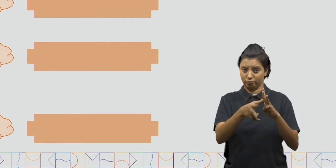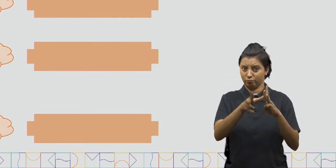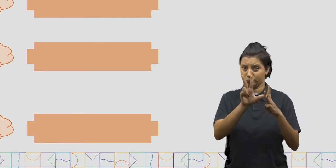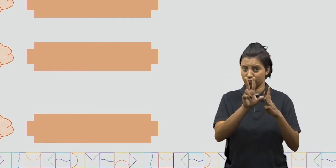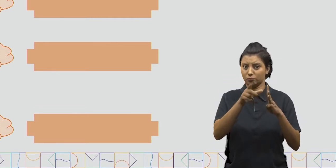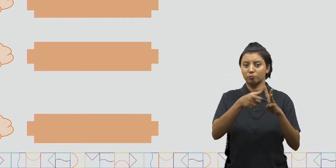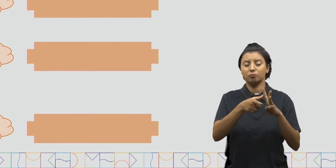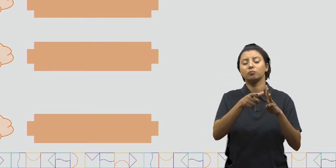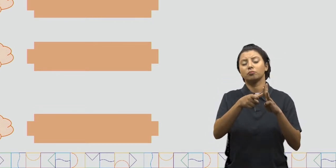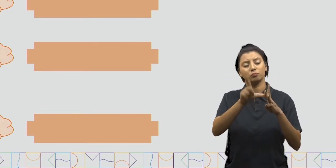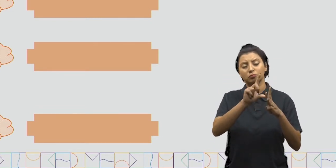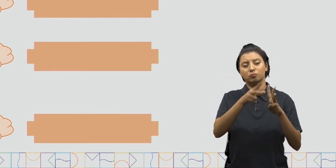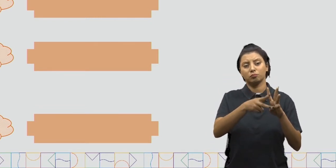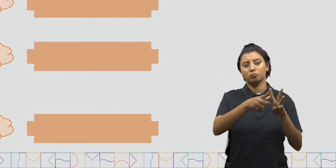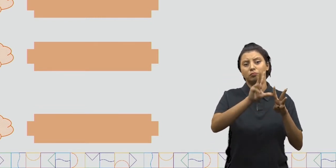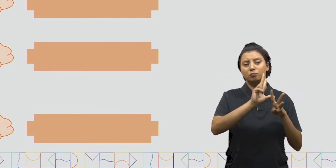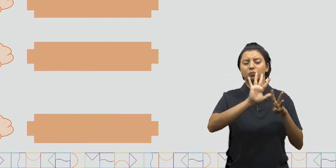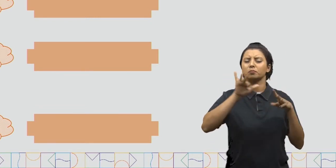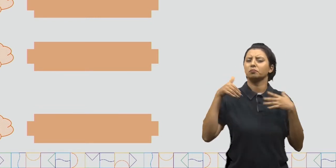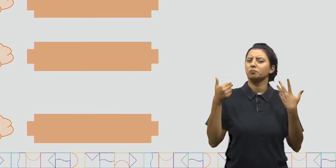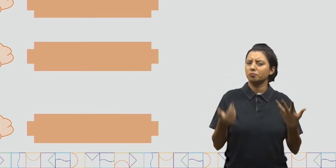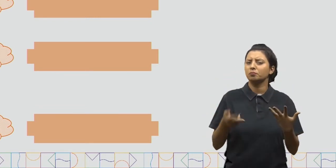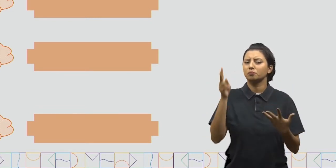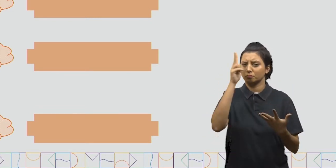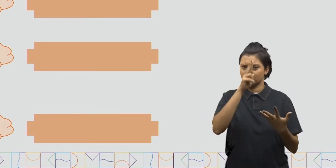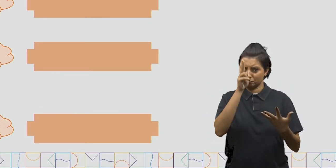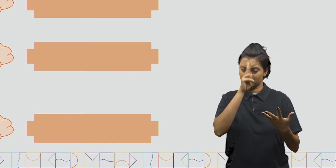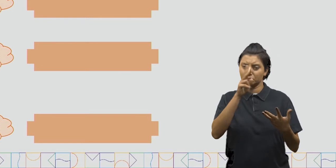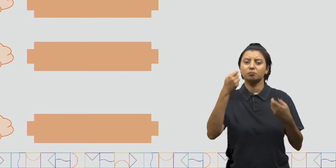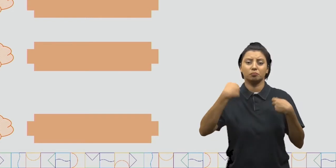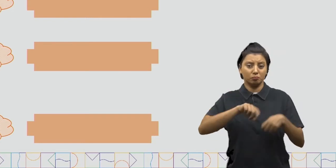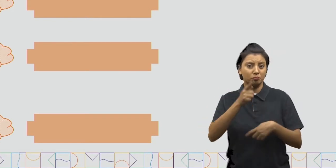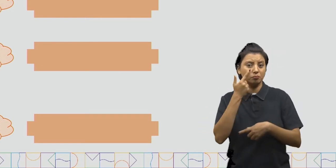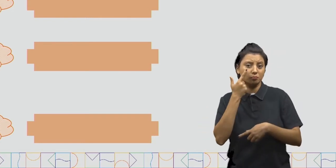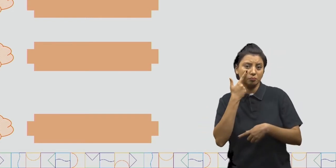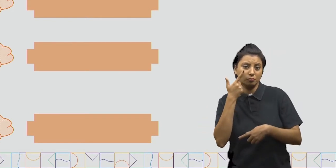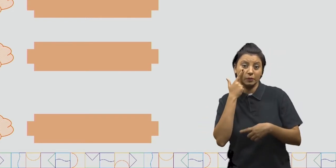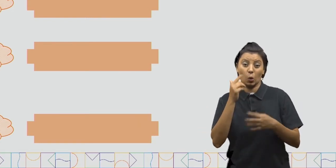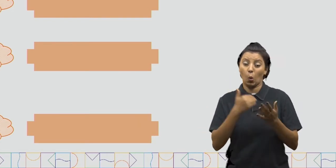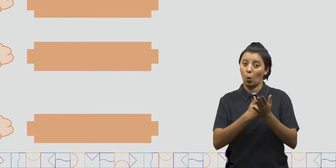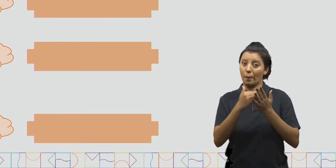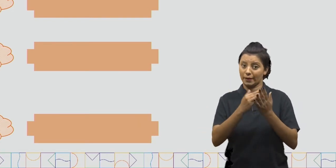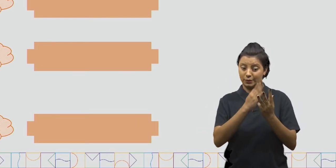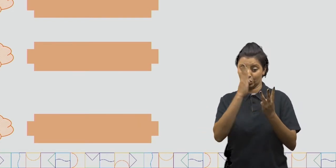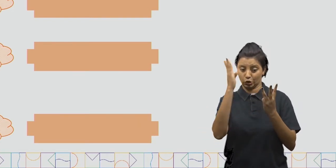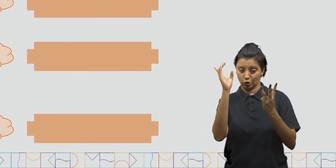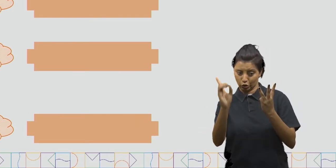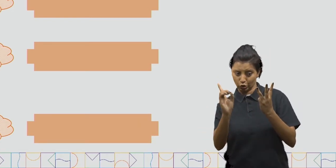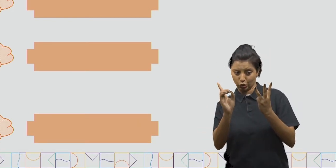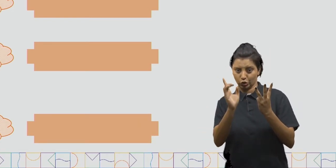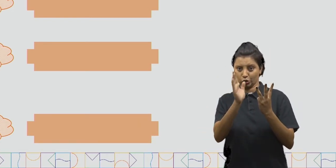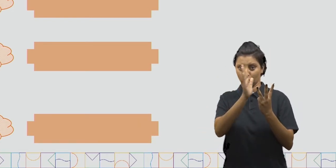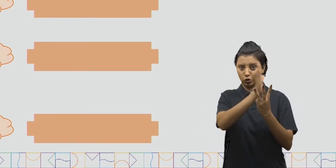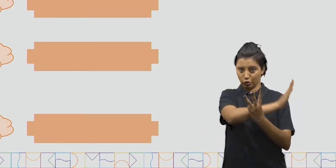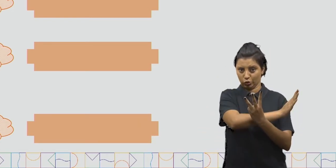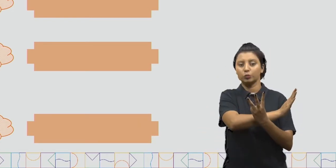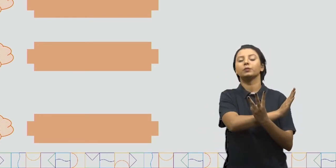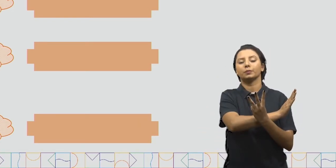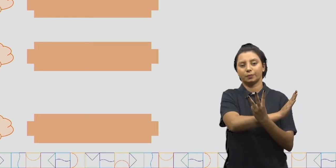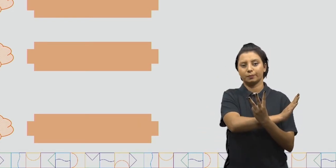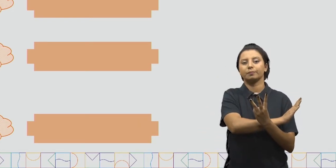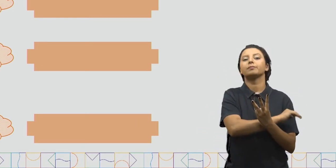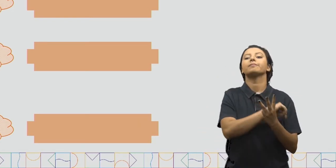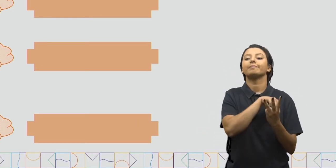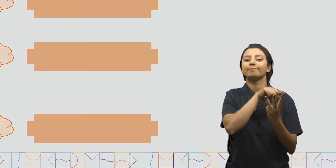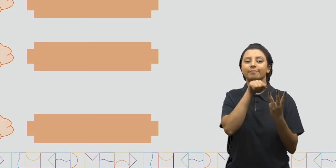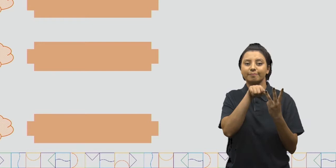antepenúltima, penúltima ou última? Lembre-se que temos que verificar da direita para a esquerda. É isso mesmo,